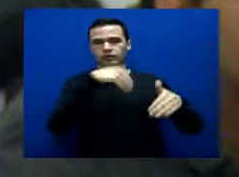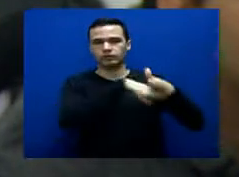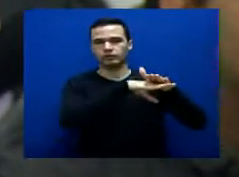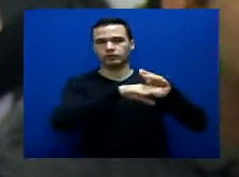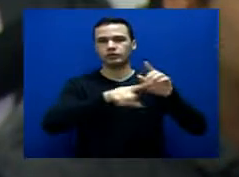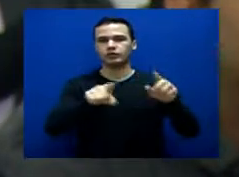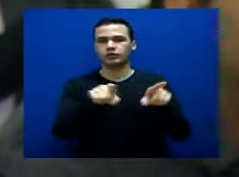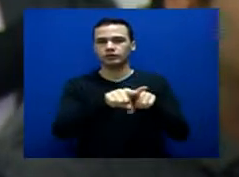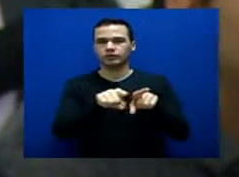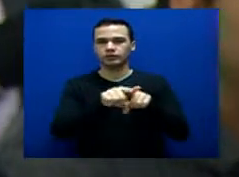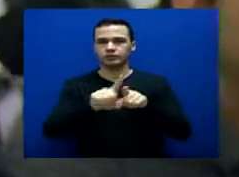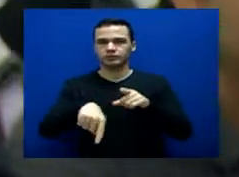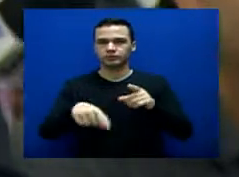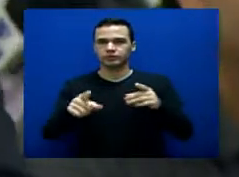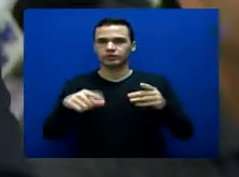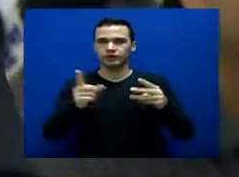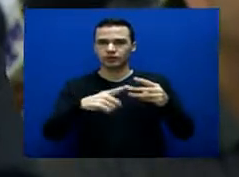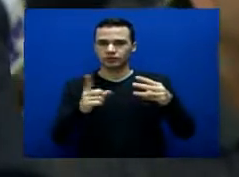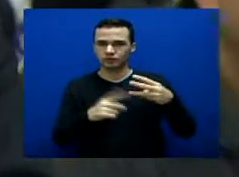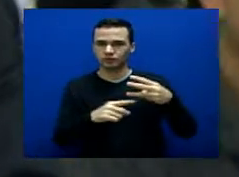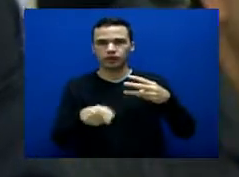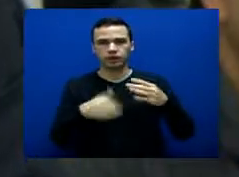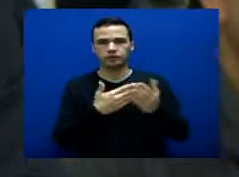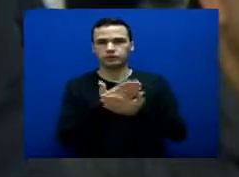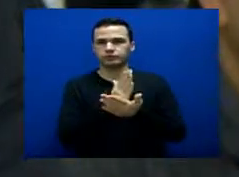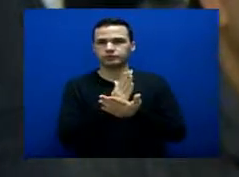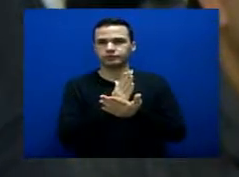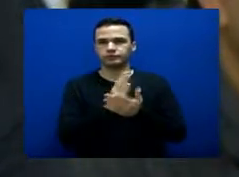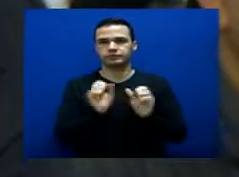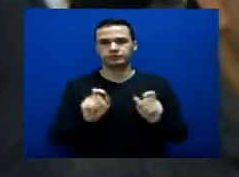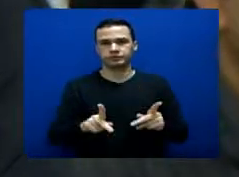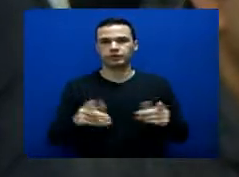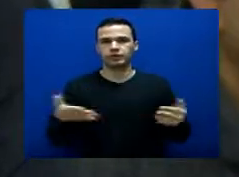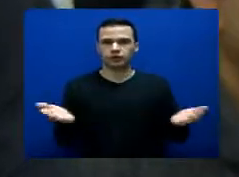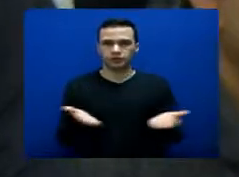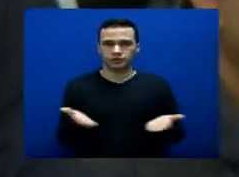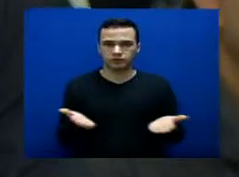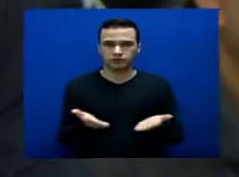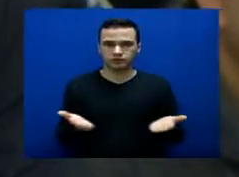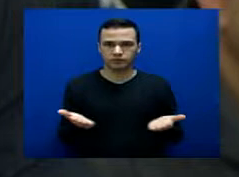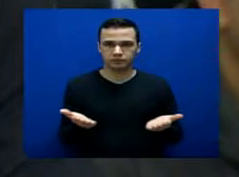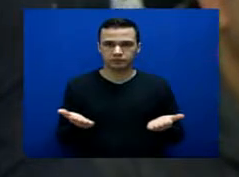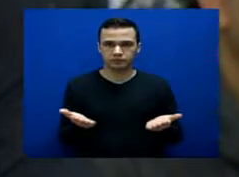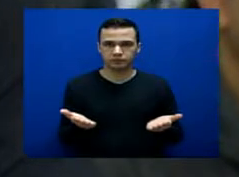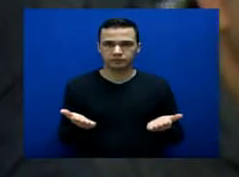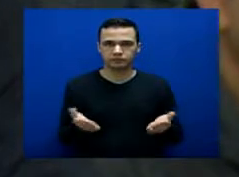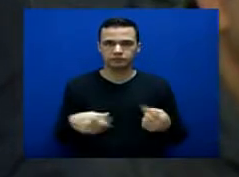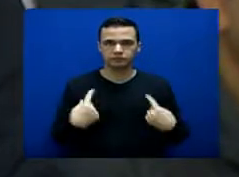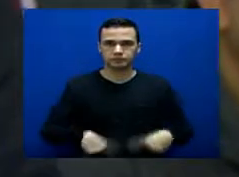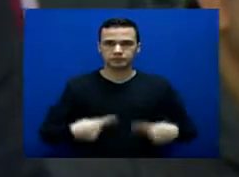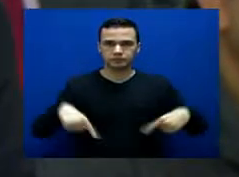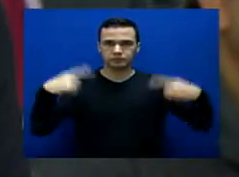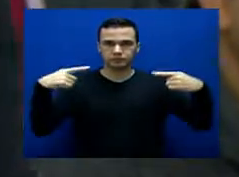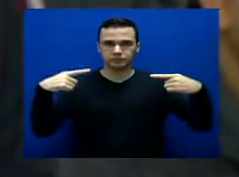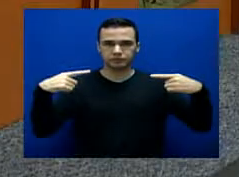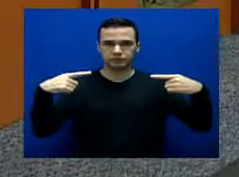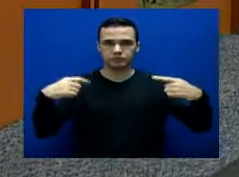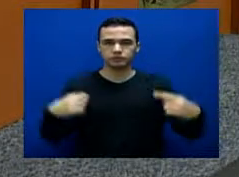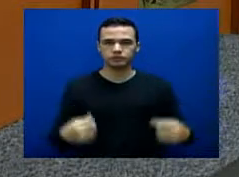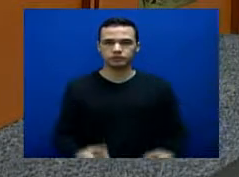do colega, e a 2 e a 3 serão aprovadas. Tá. Então, eu vou colocar em discussão...